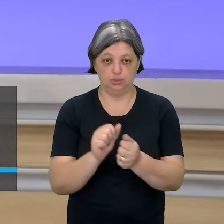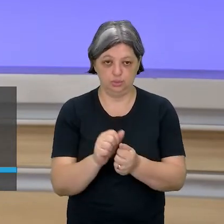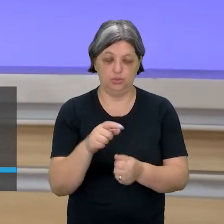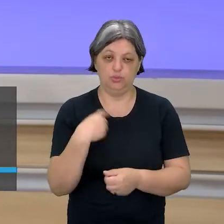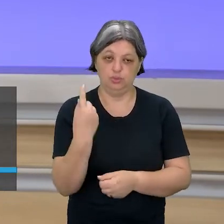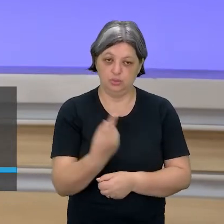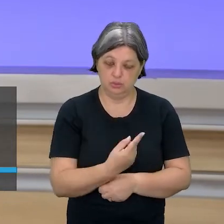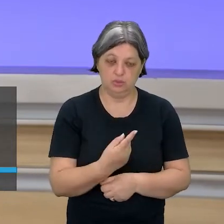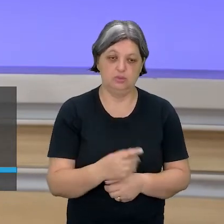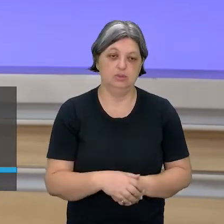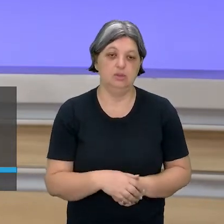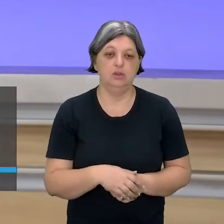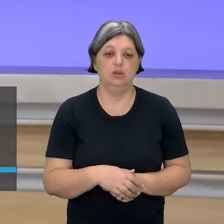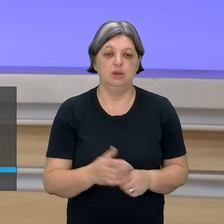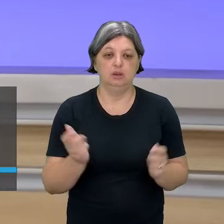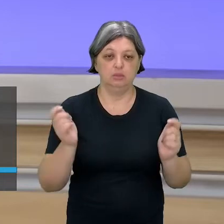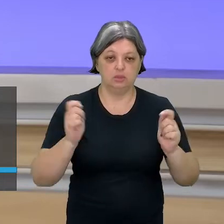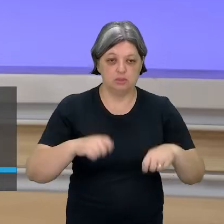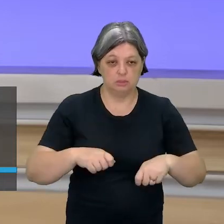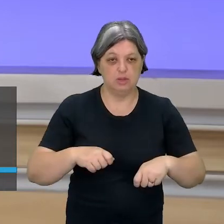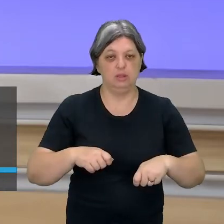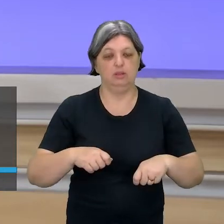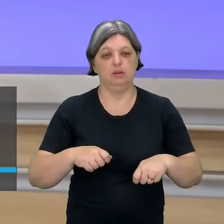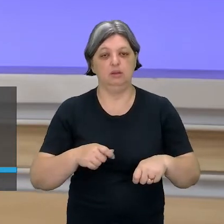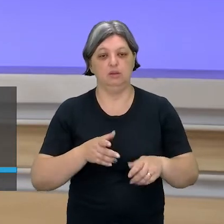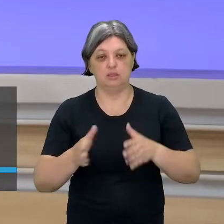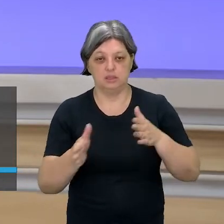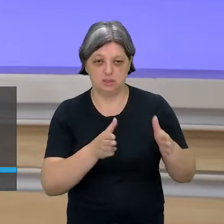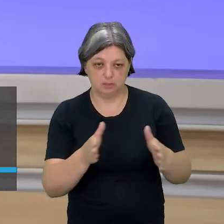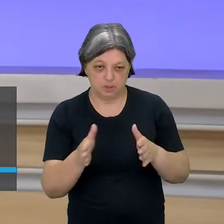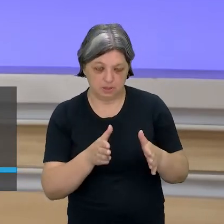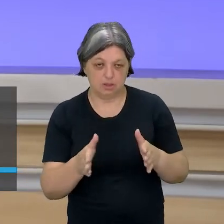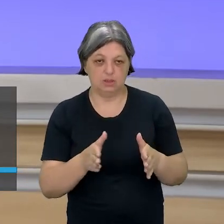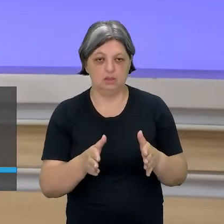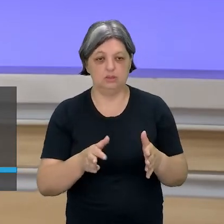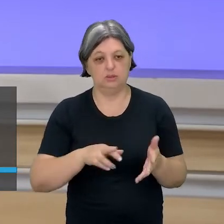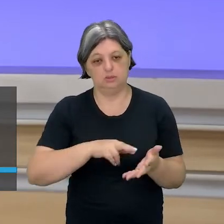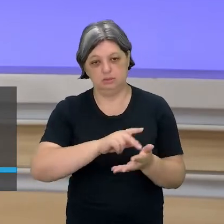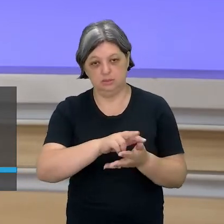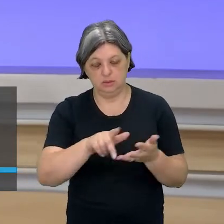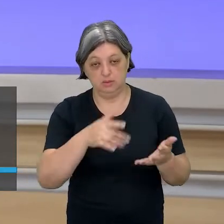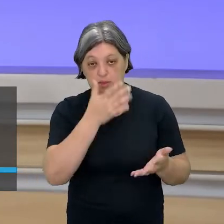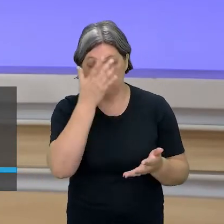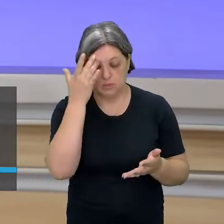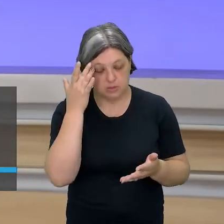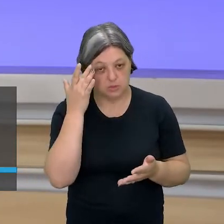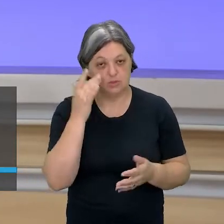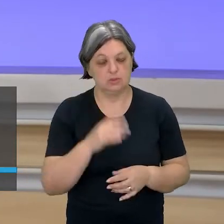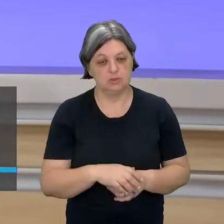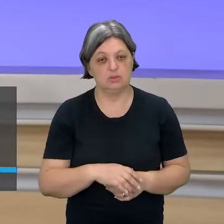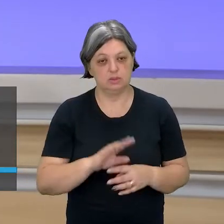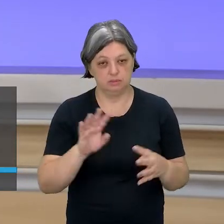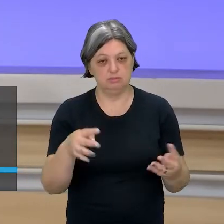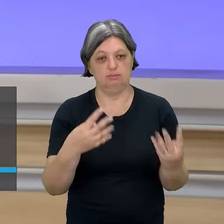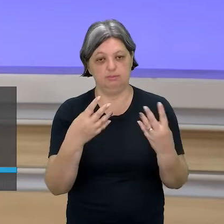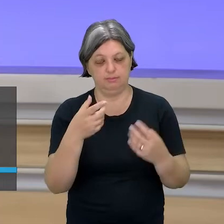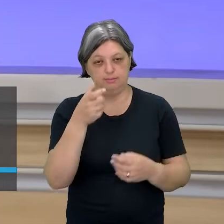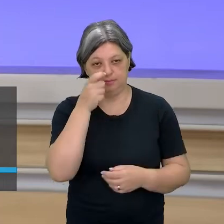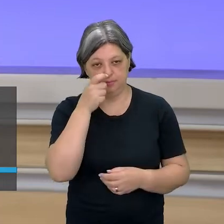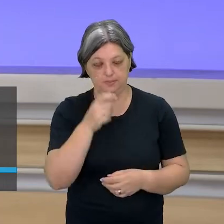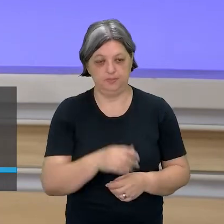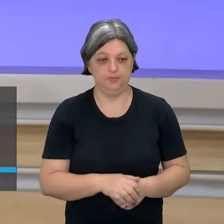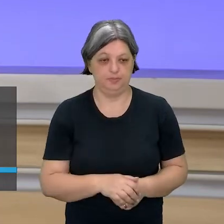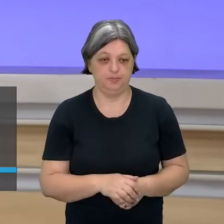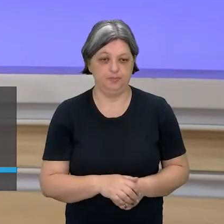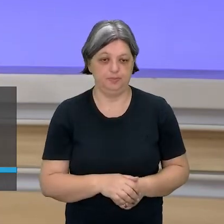tornando a nossa aula cada vez mais acessível para os diversos públicos que possam aí estar nos assistindo. Para que a